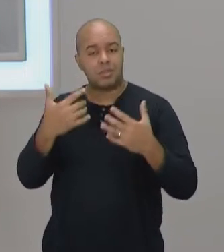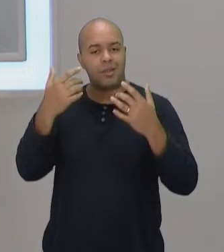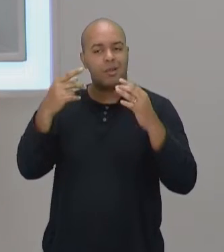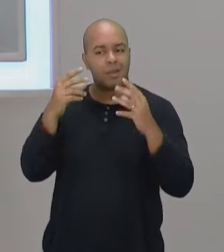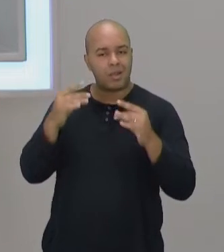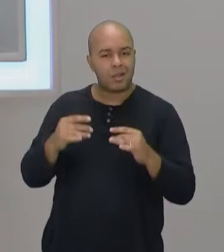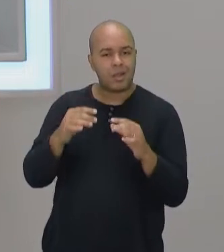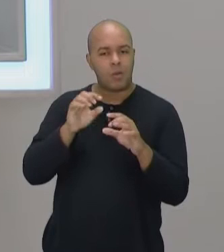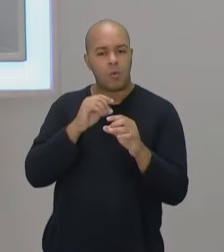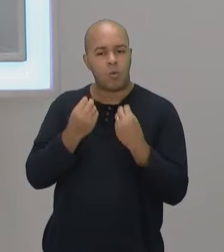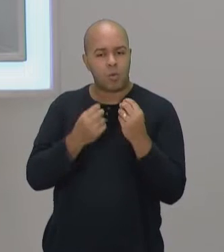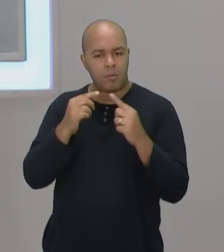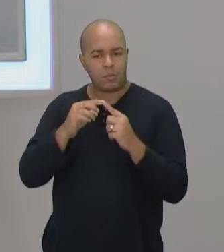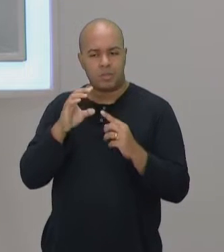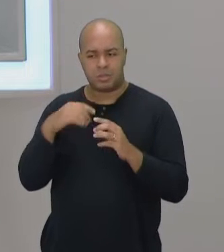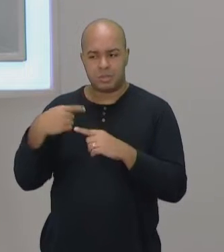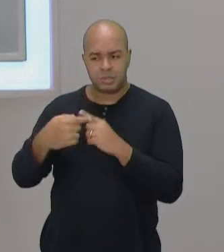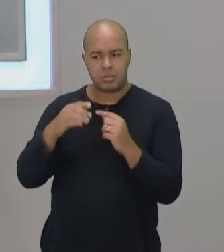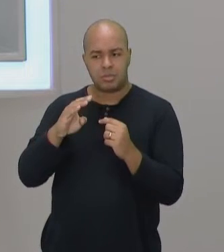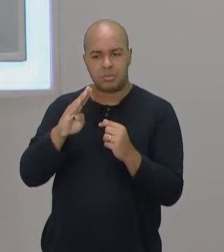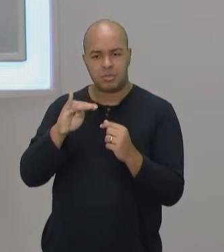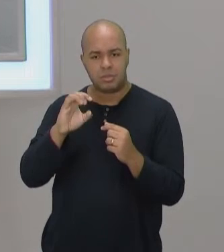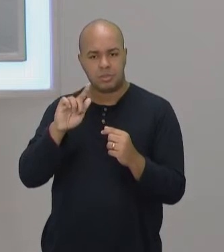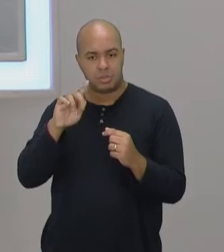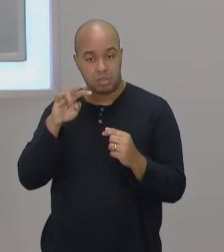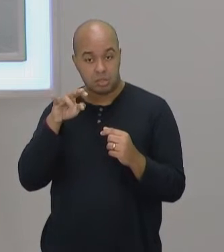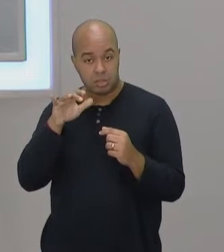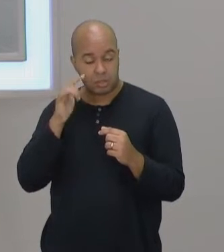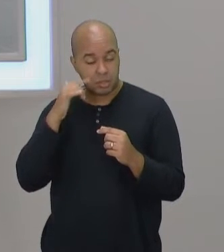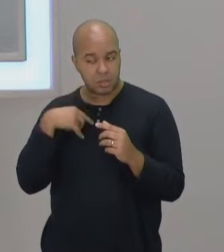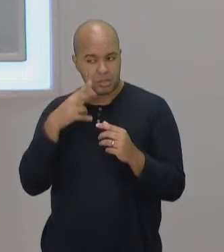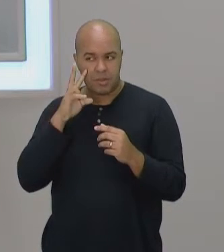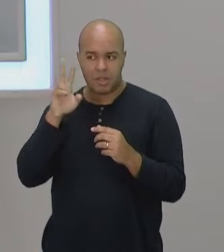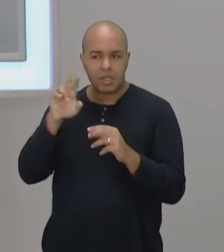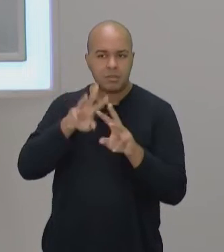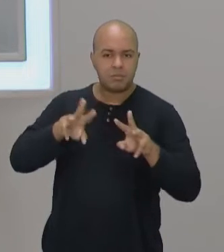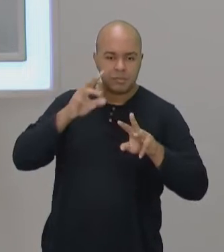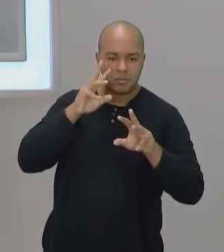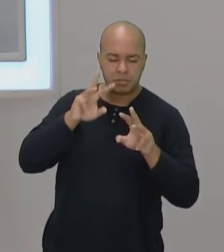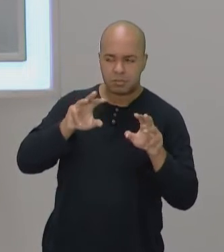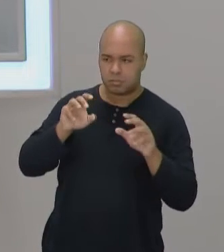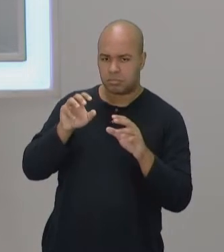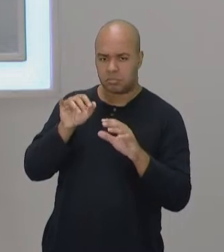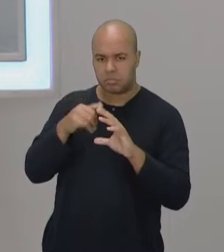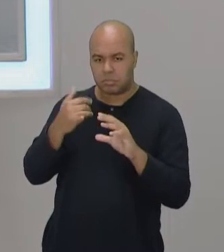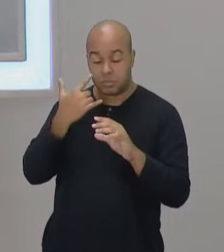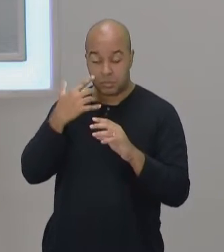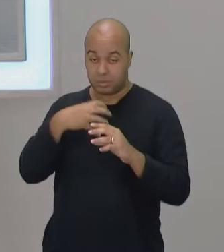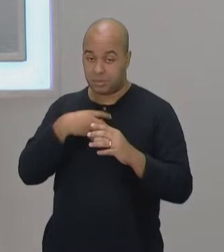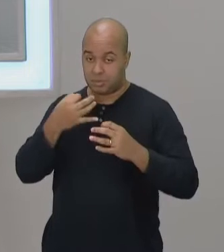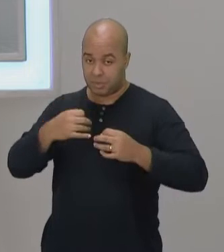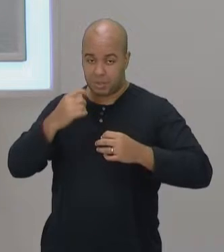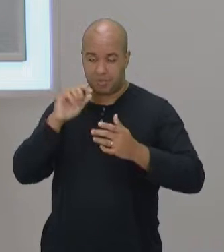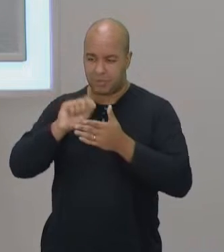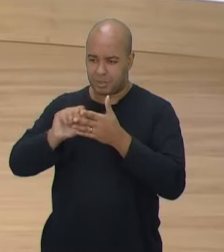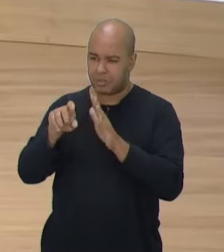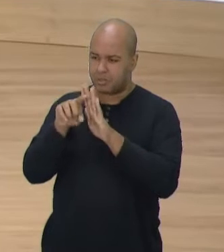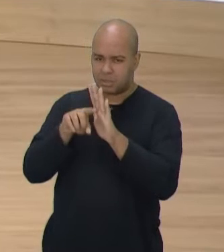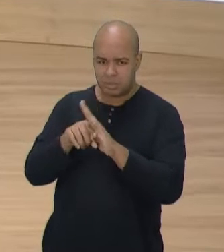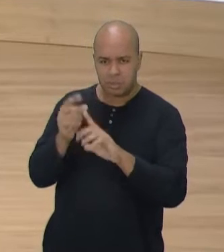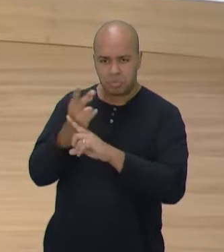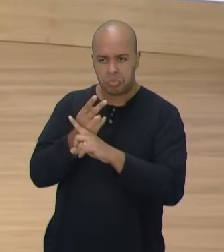explicaram a respeito de ciclos biogeoquímicos. Então você vai lá nesse repositório, assiste tudo isso aí de maneira adequada, realiza uma